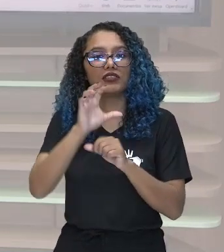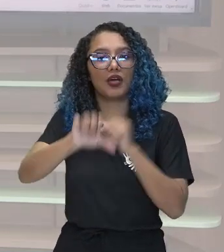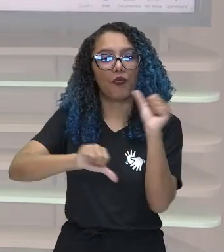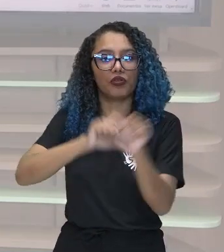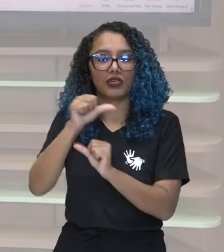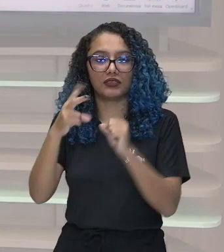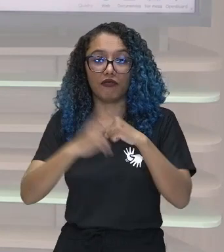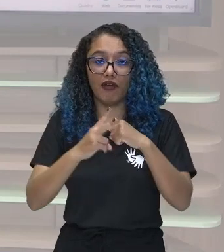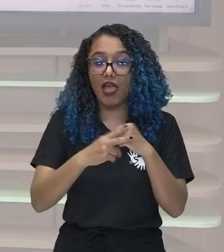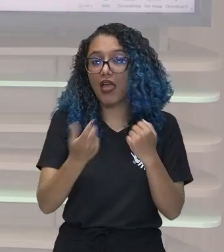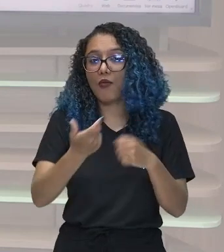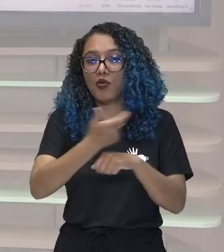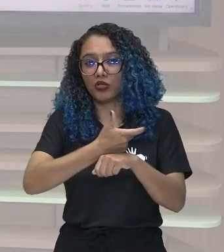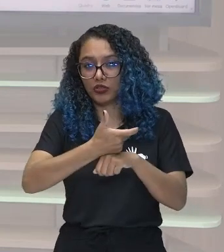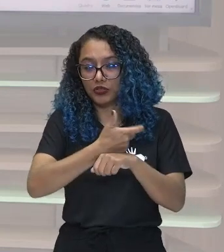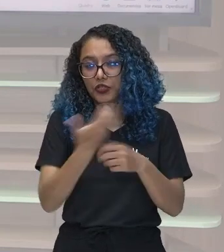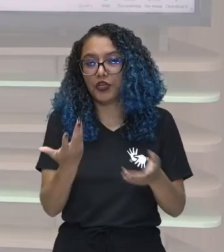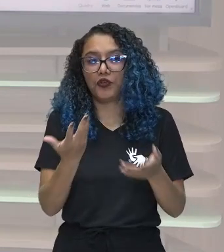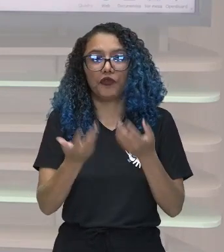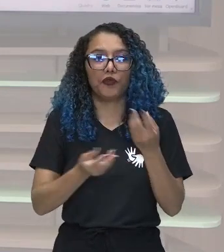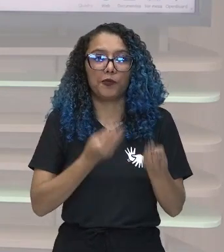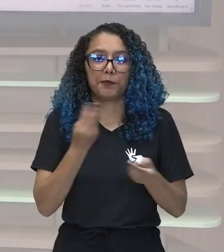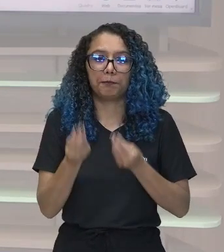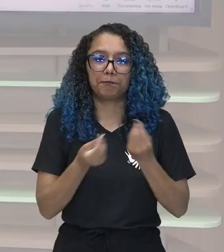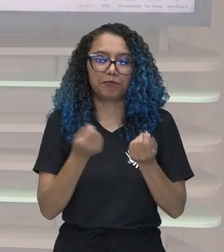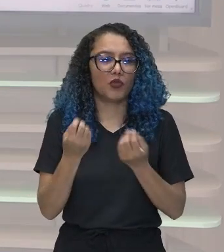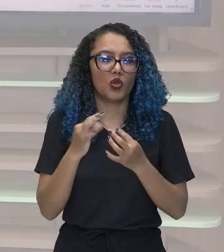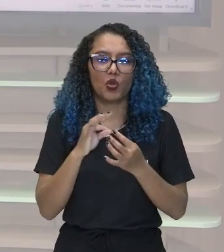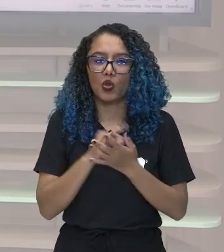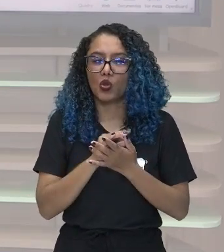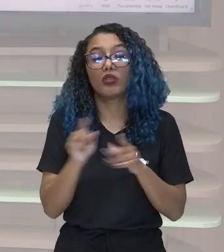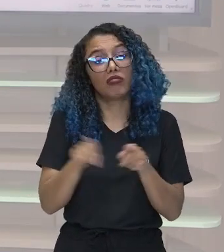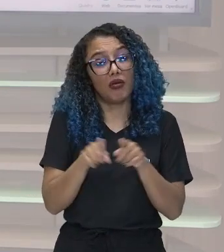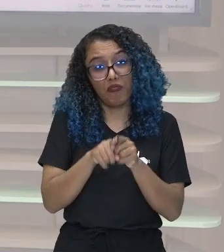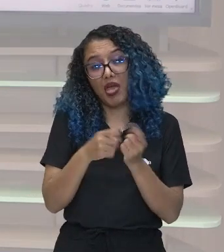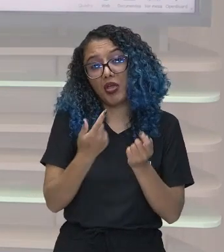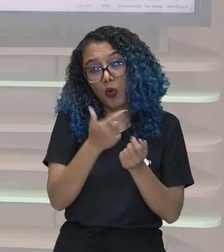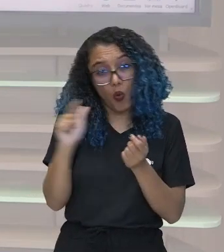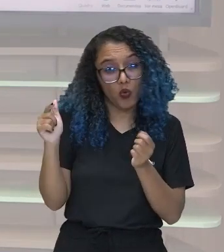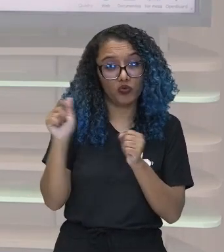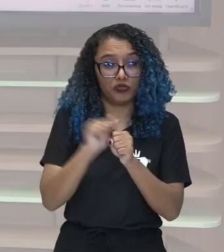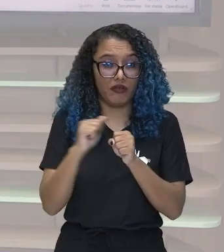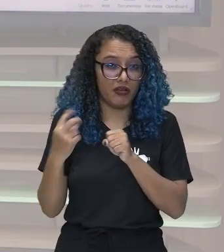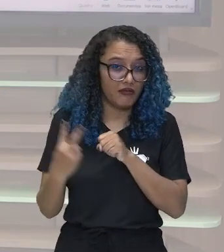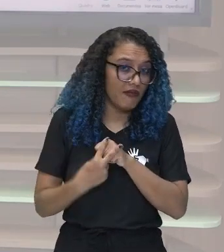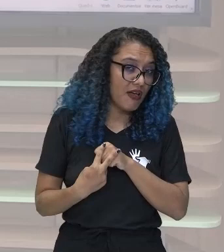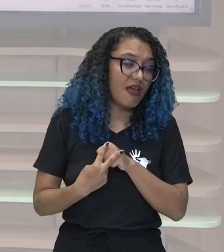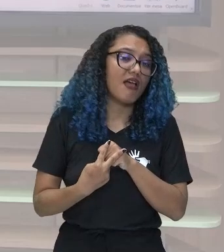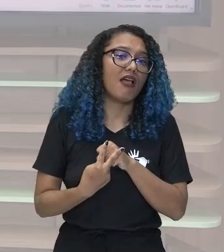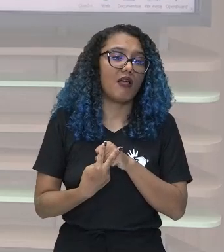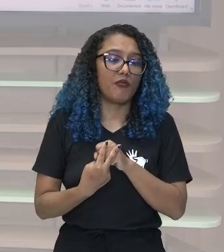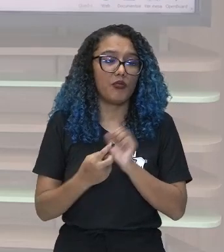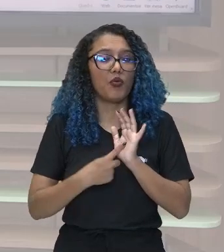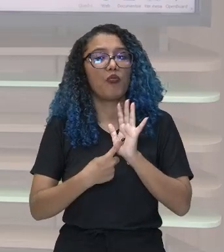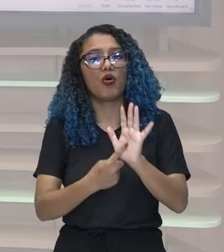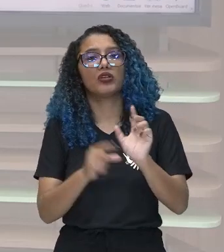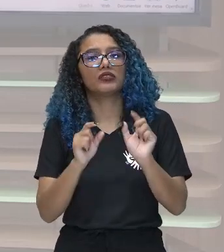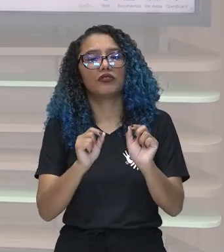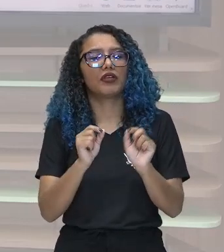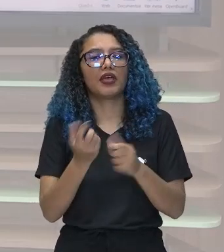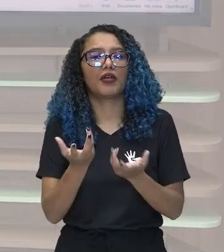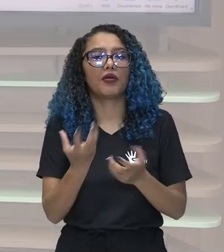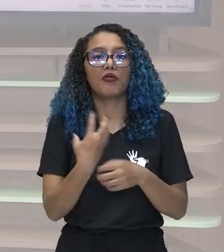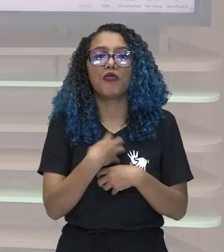do adjetivo, que mais? Do próprio advérbio, né? E exprimindo uma circunstância, ele vai exprimir